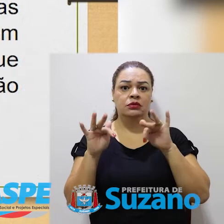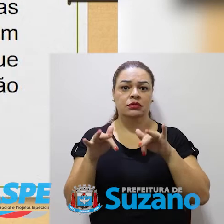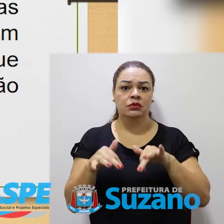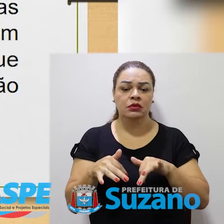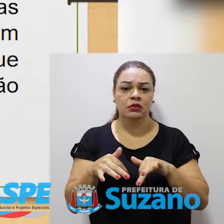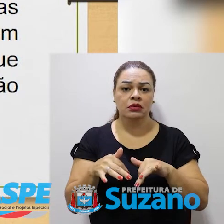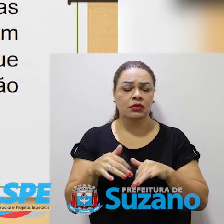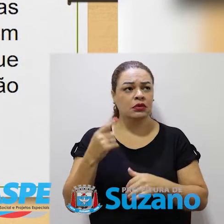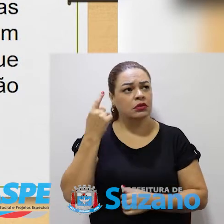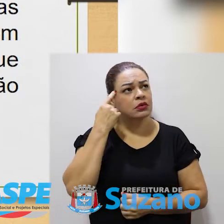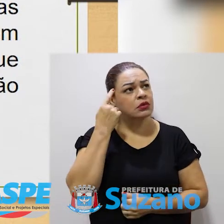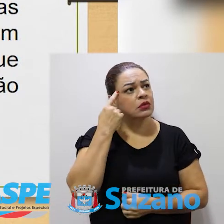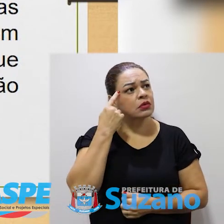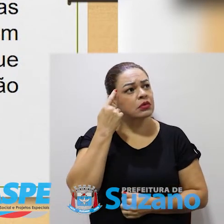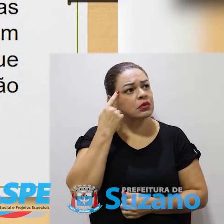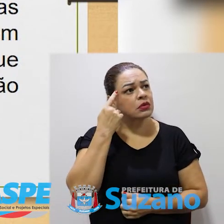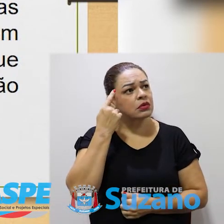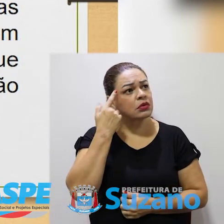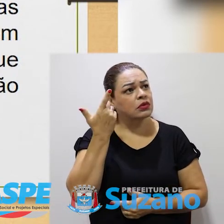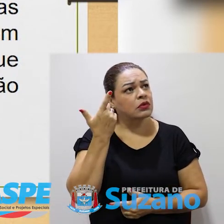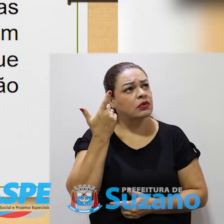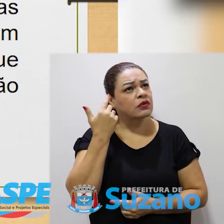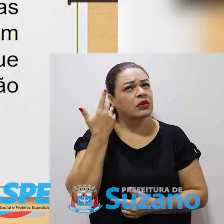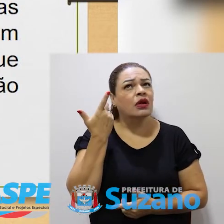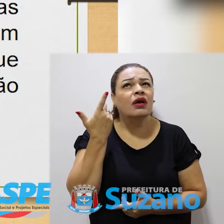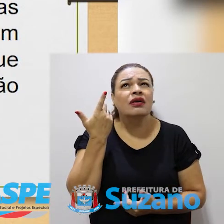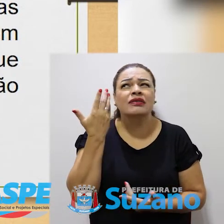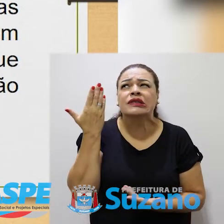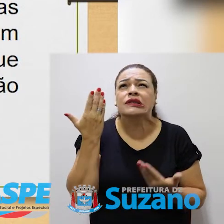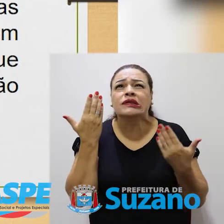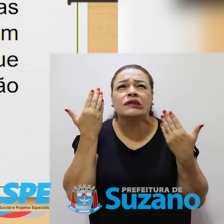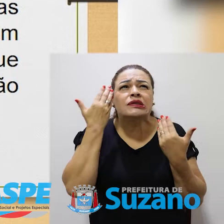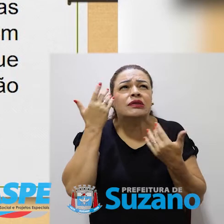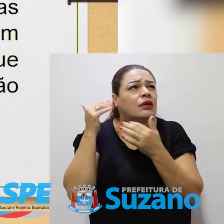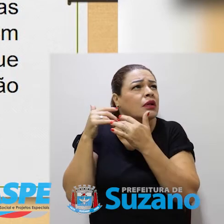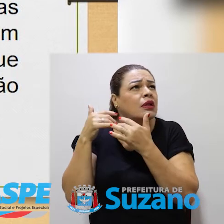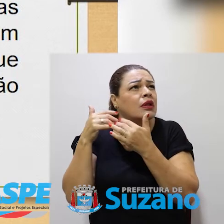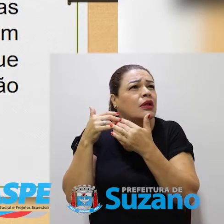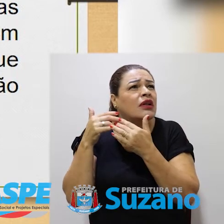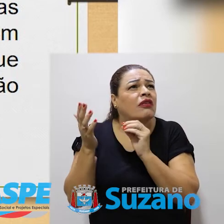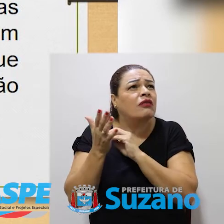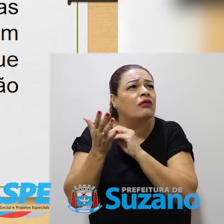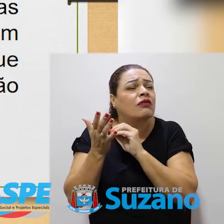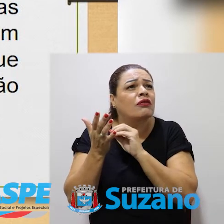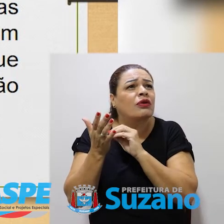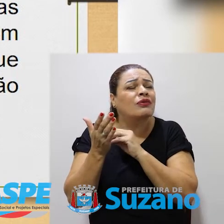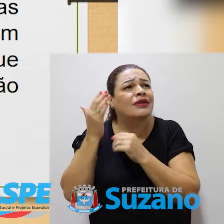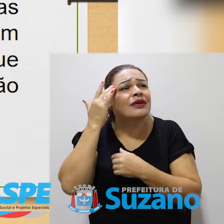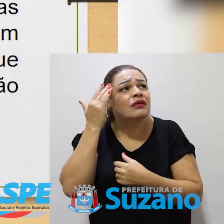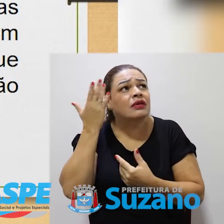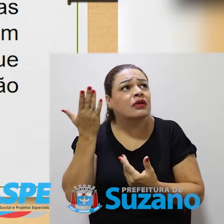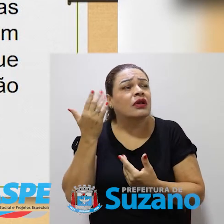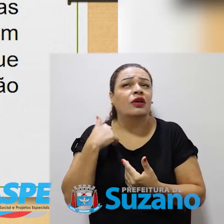eu não conseguia mesmo comunicar, perguntar tudo aquilo que pretendia compreender, ou quando não havia resposta, então aí pensava